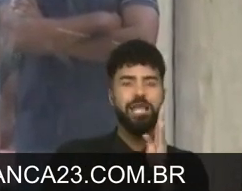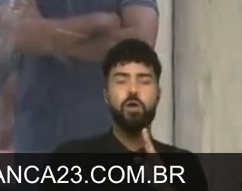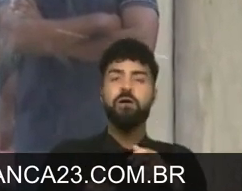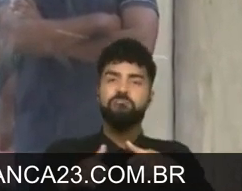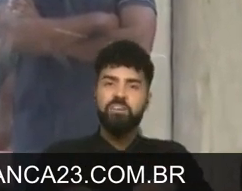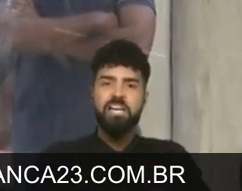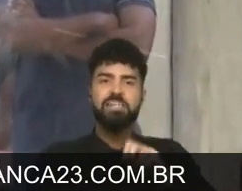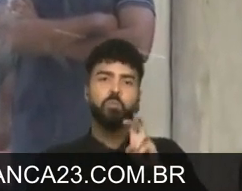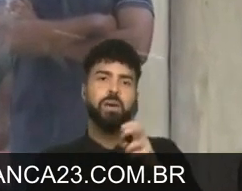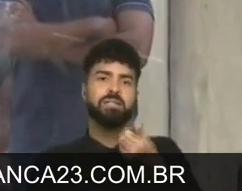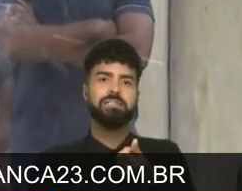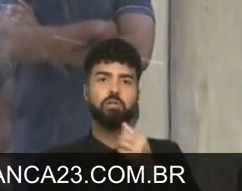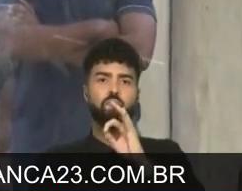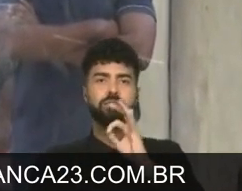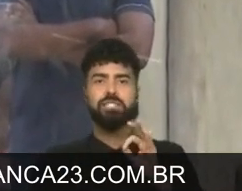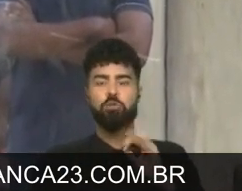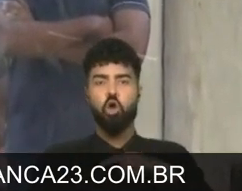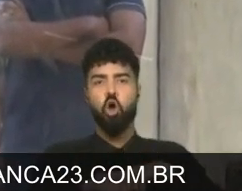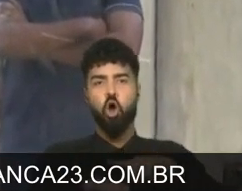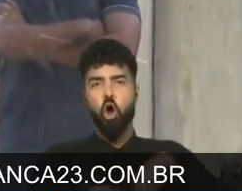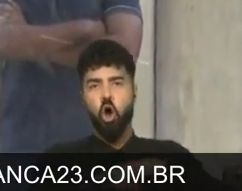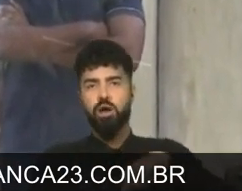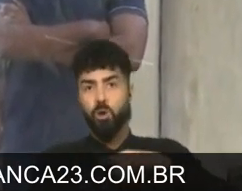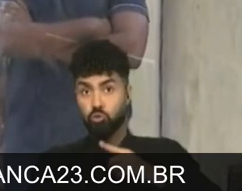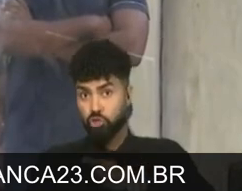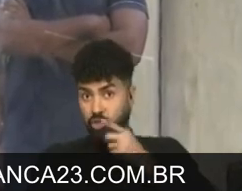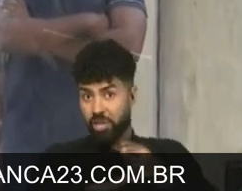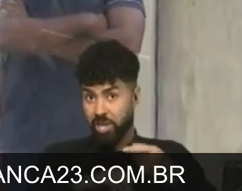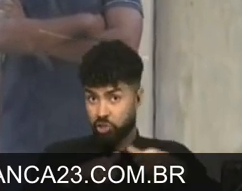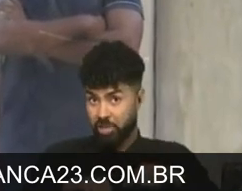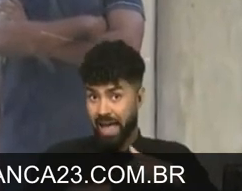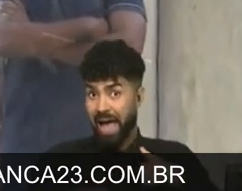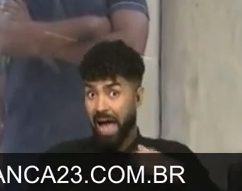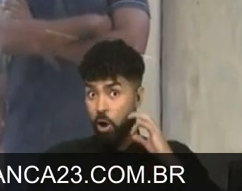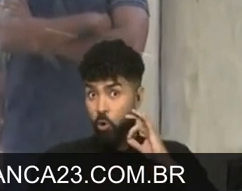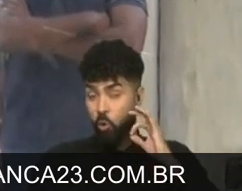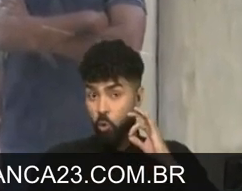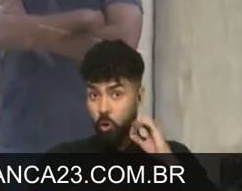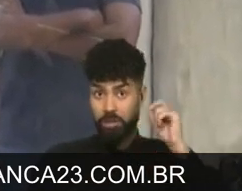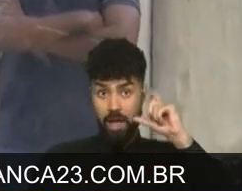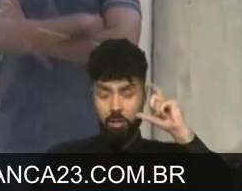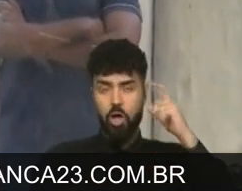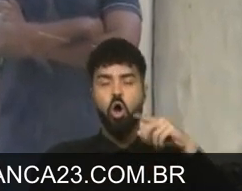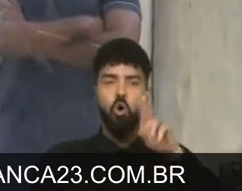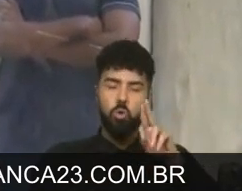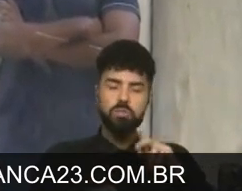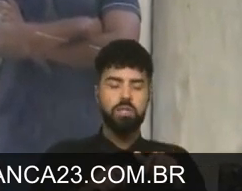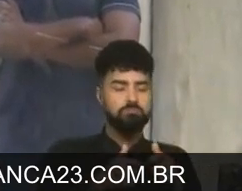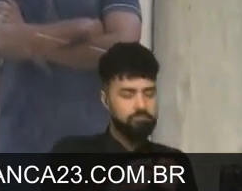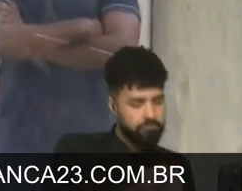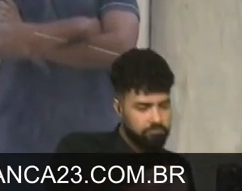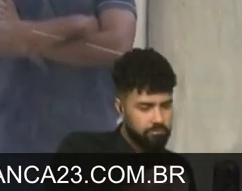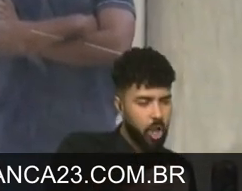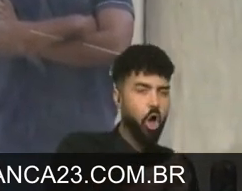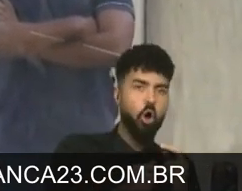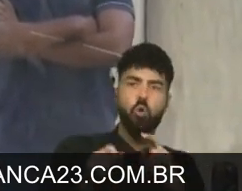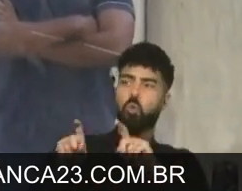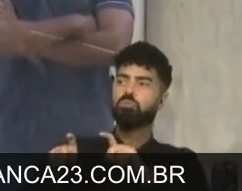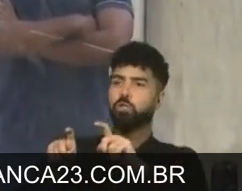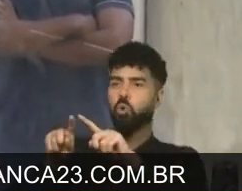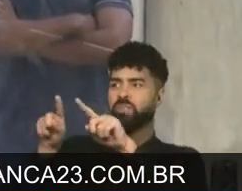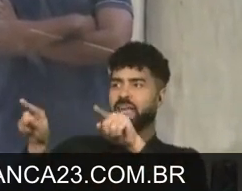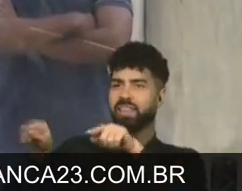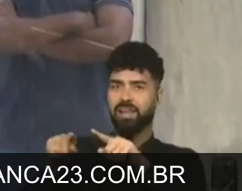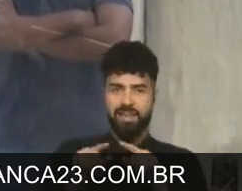horas do dia em que estão acordados utilizando telas como as de smartphones ou computadores. O segundo